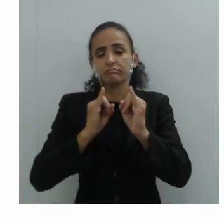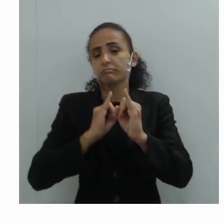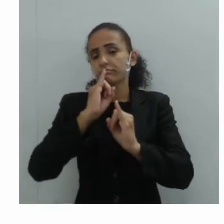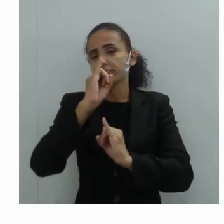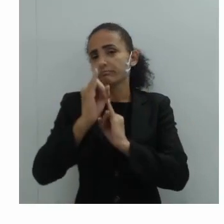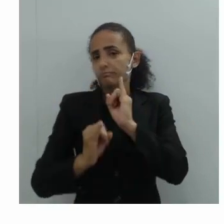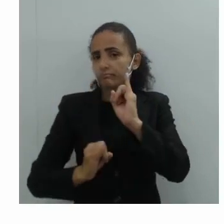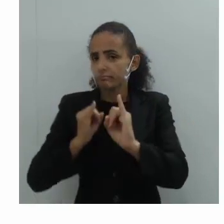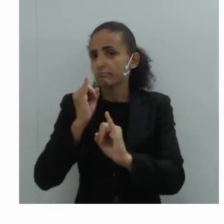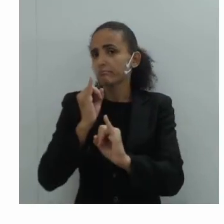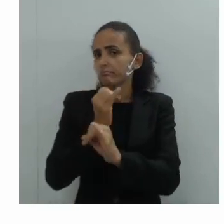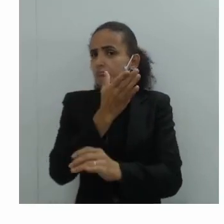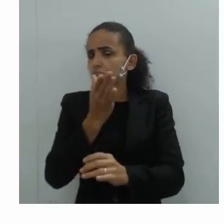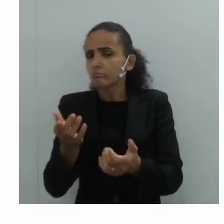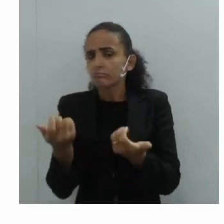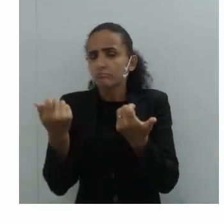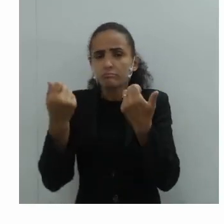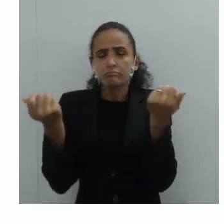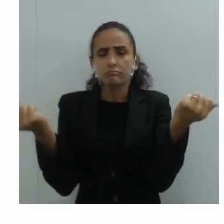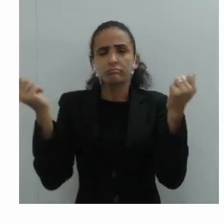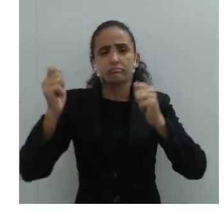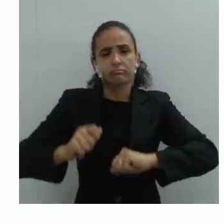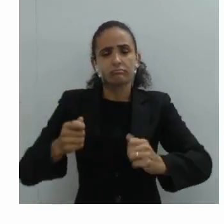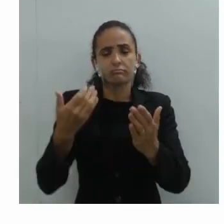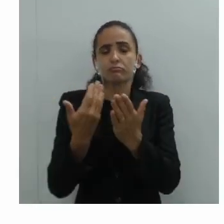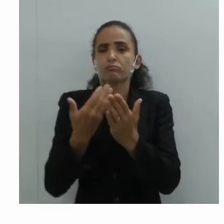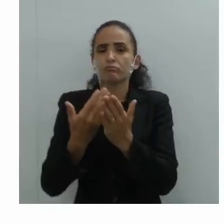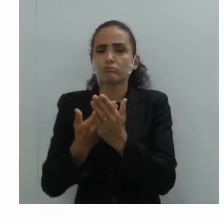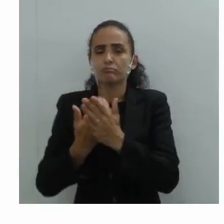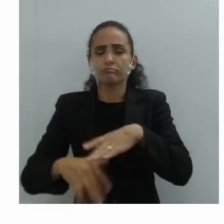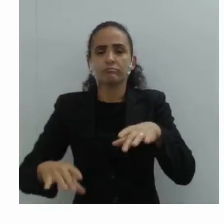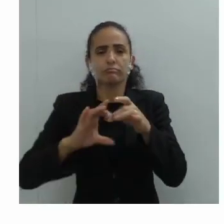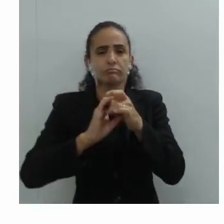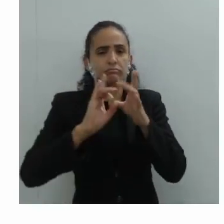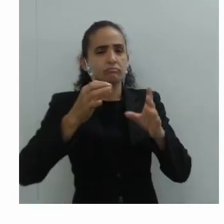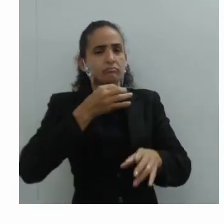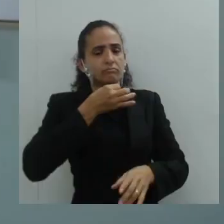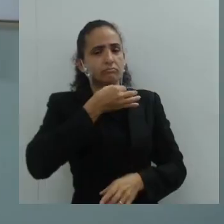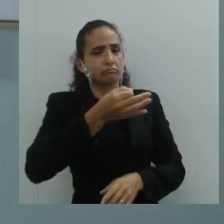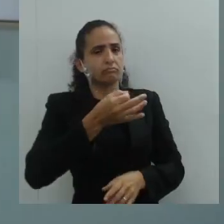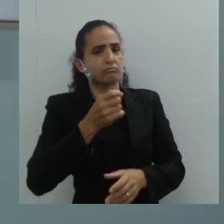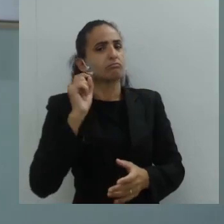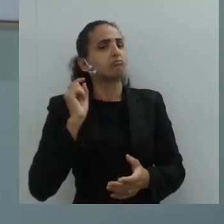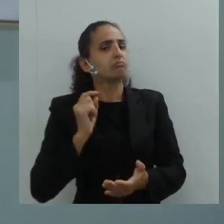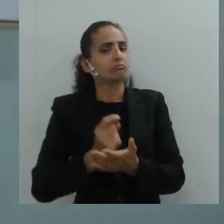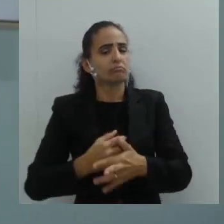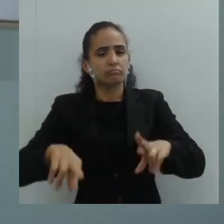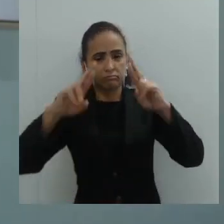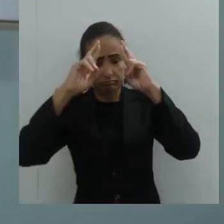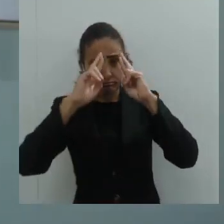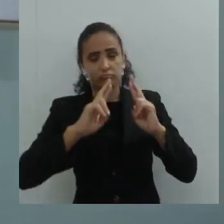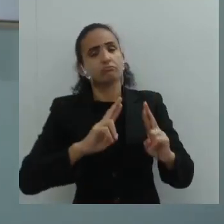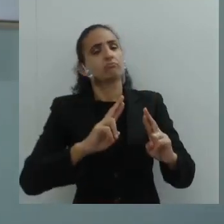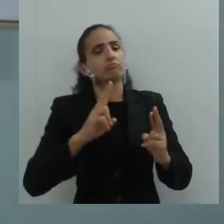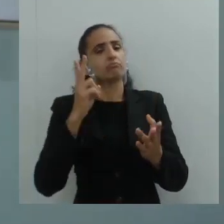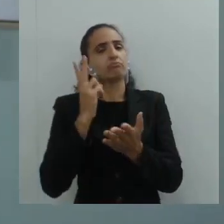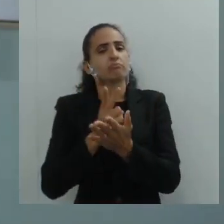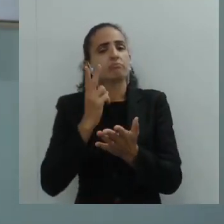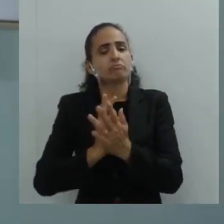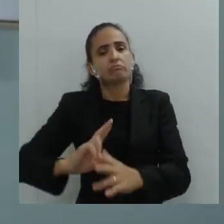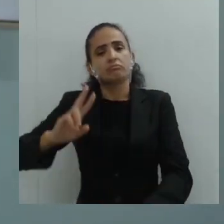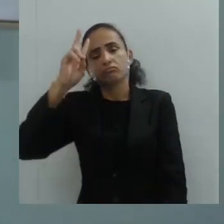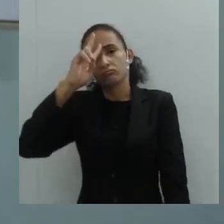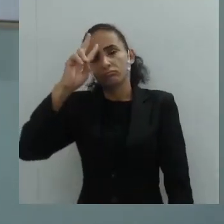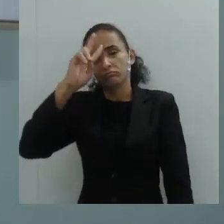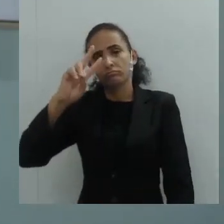internet, certo? Em que vocês podem trabalhar a liberdade, mas sempre com respeito. Lembrar